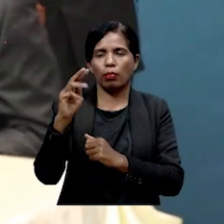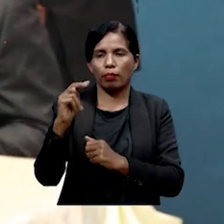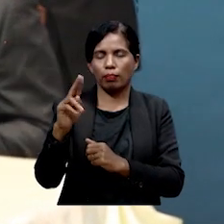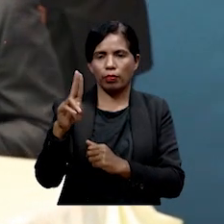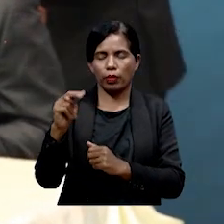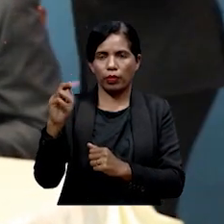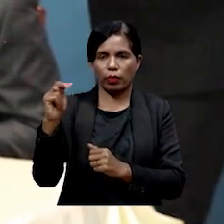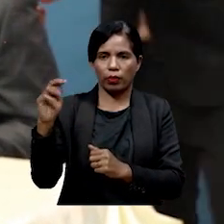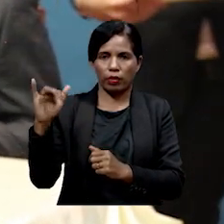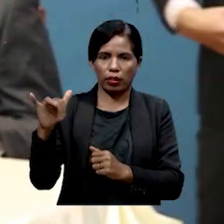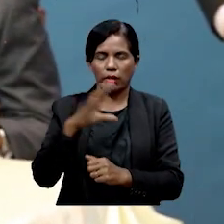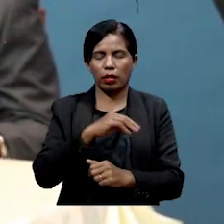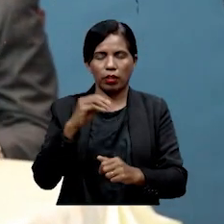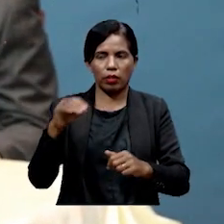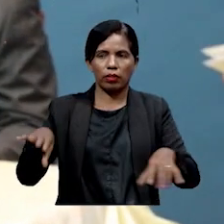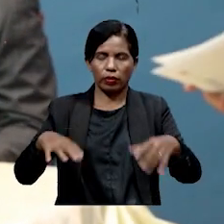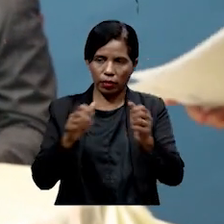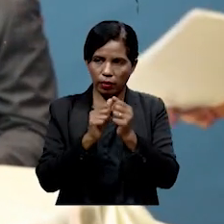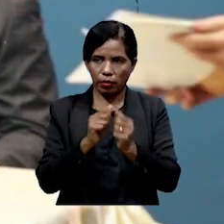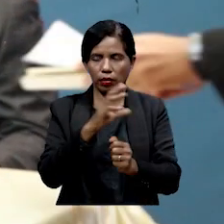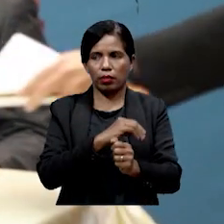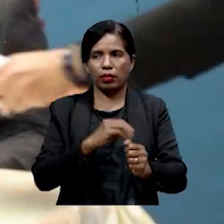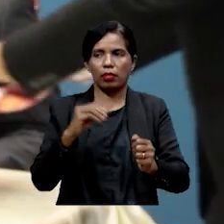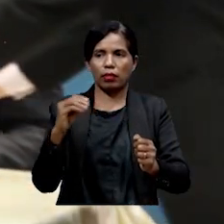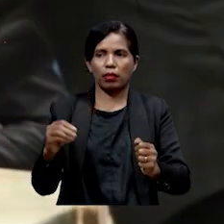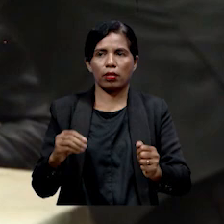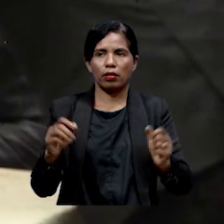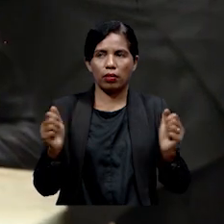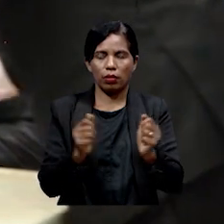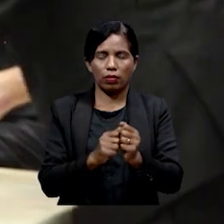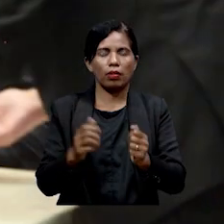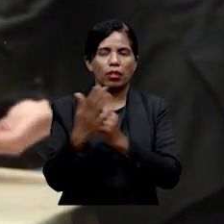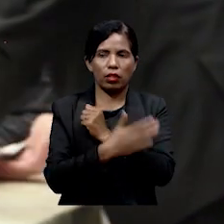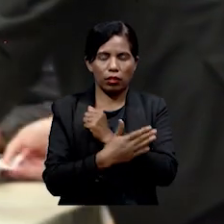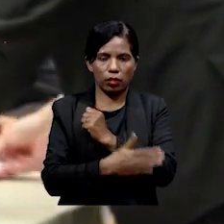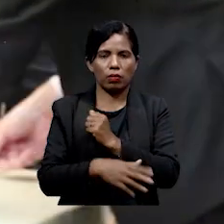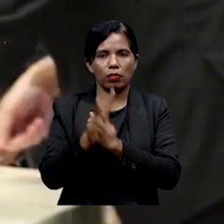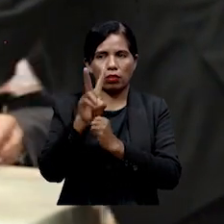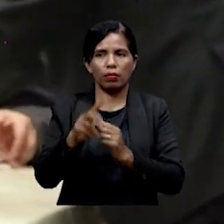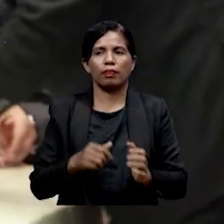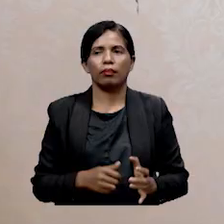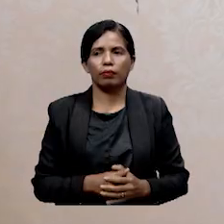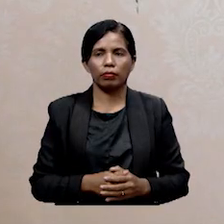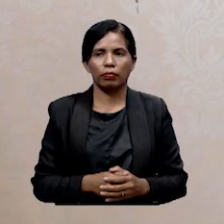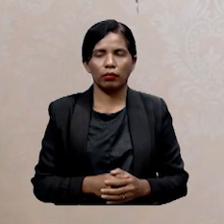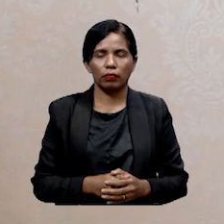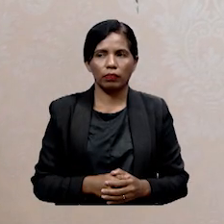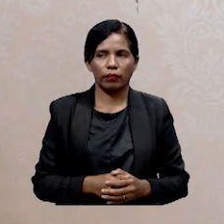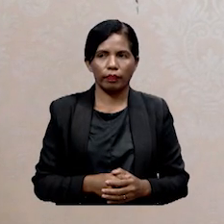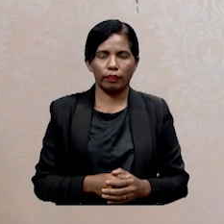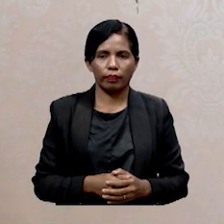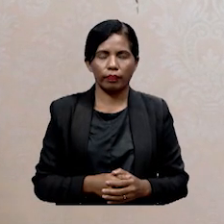relação bilateral, no mos halo conectividade entre países ruanes. Iha